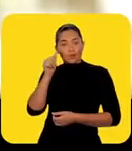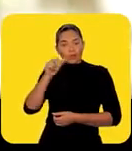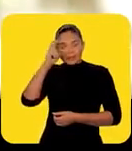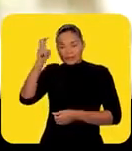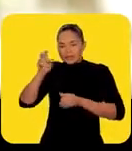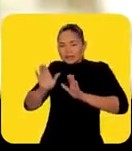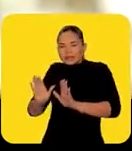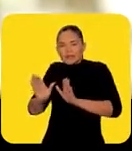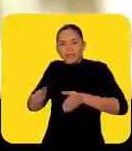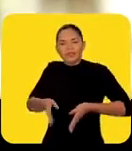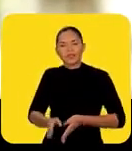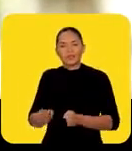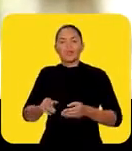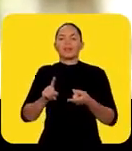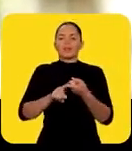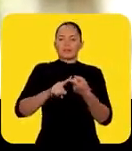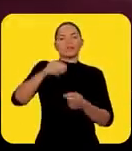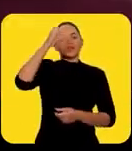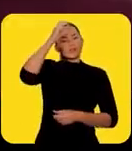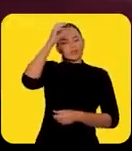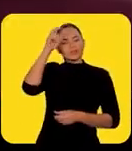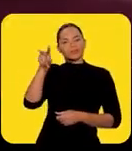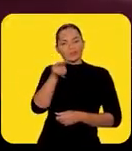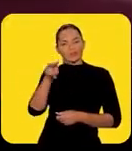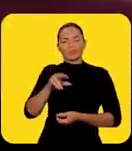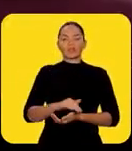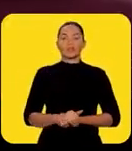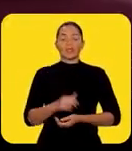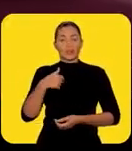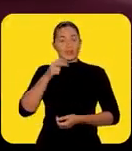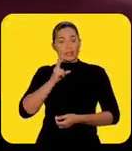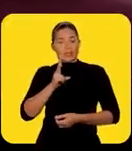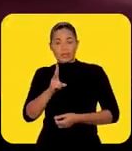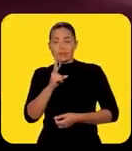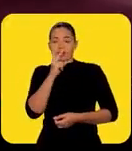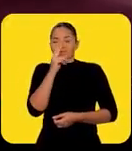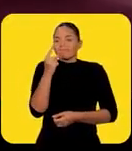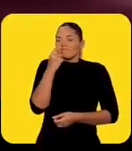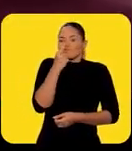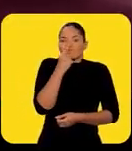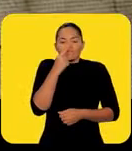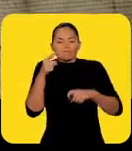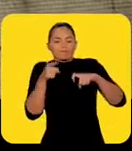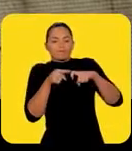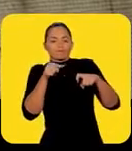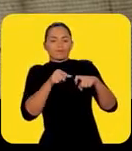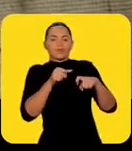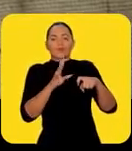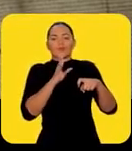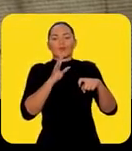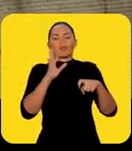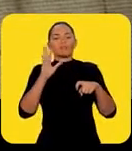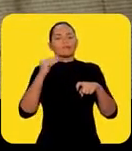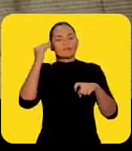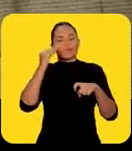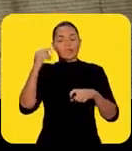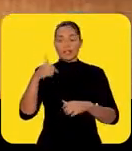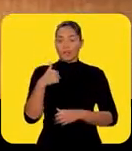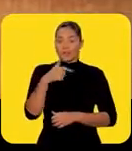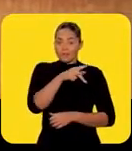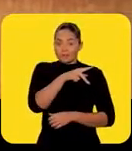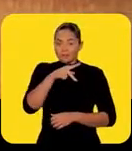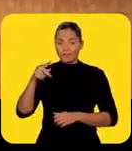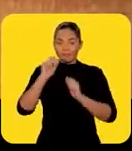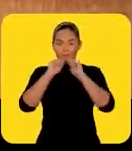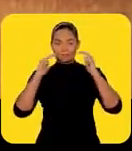parteira, a minha tia parteira. Eu sempre vivi num ambiente muito próximo da medicina. Tive o privilégio de ser presidente da Câmara